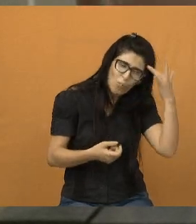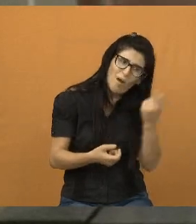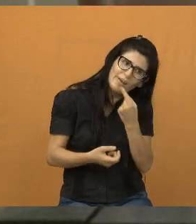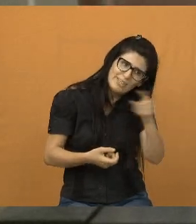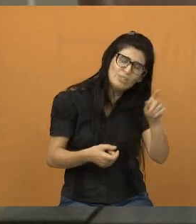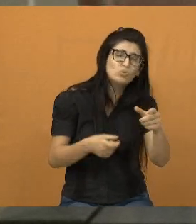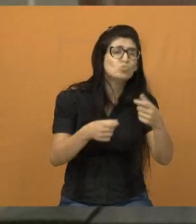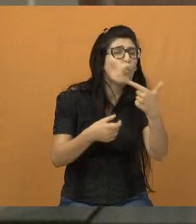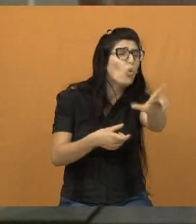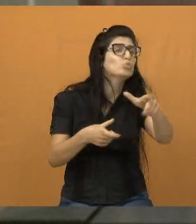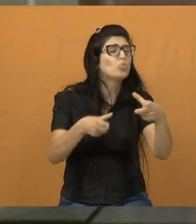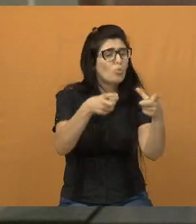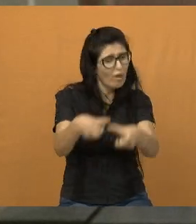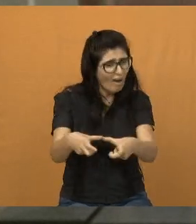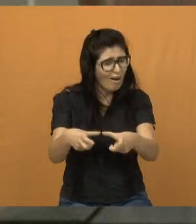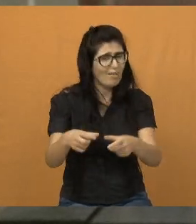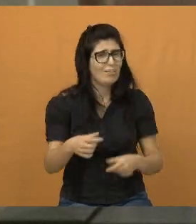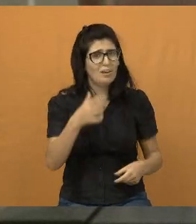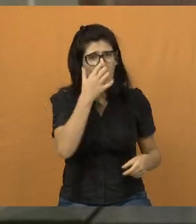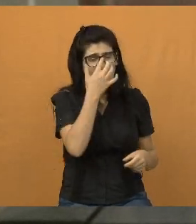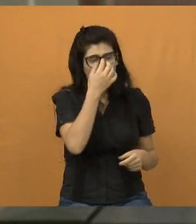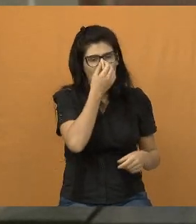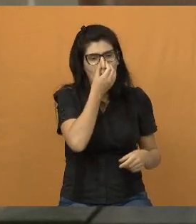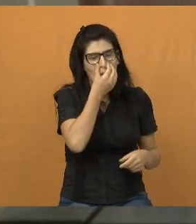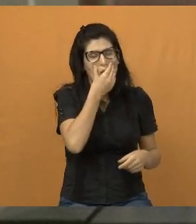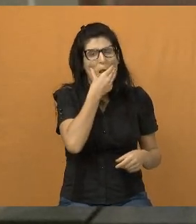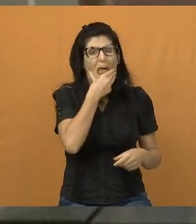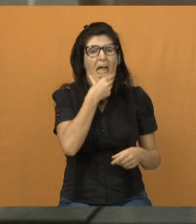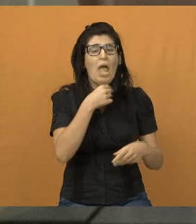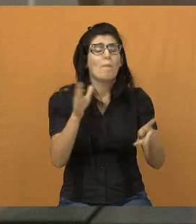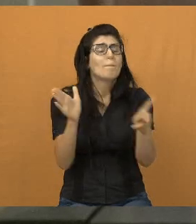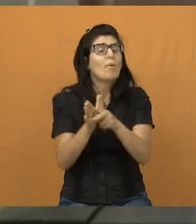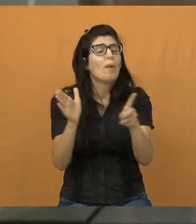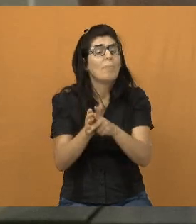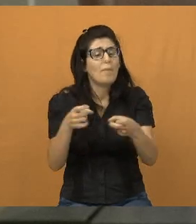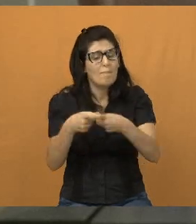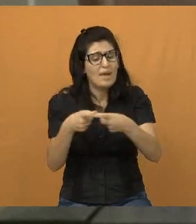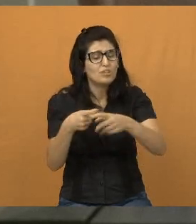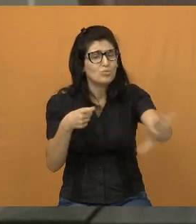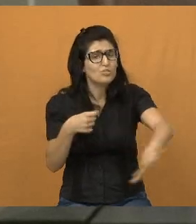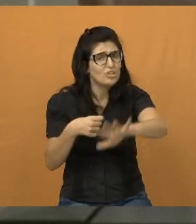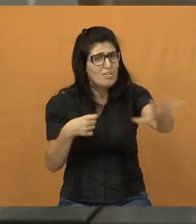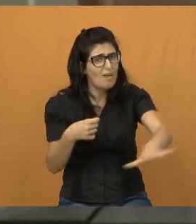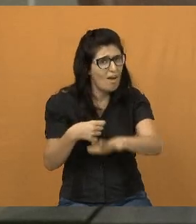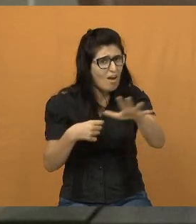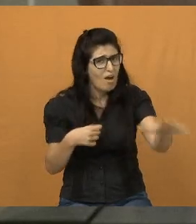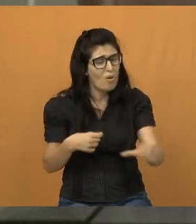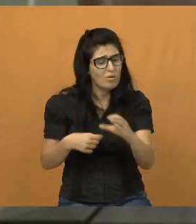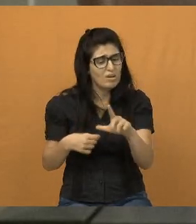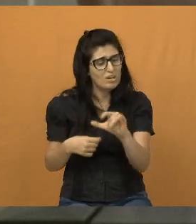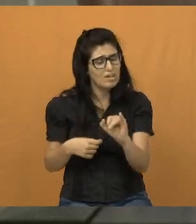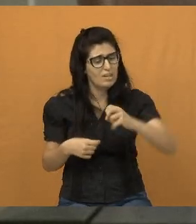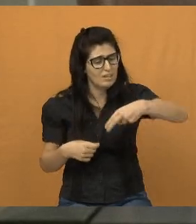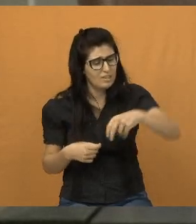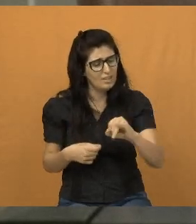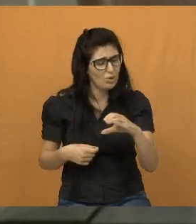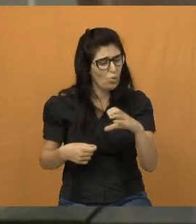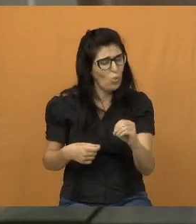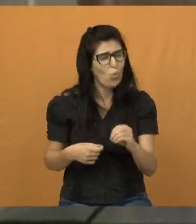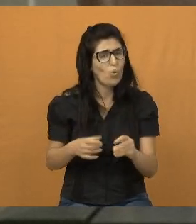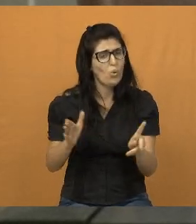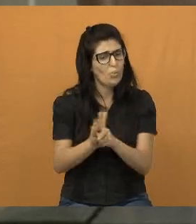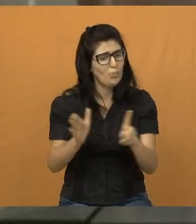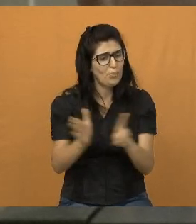Quem vai encaminhar é o médico generalista ou clínico que está fazendo o atendimento nas